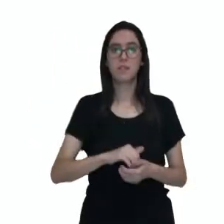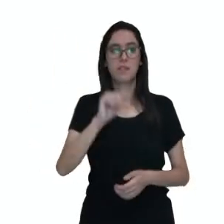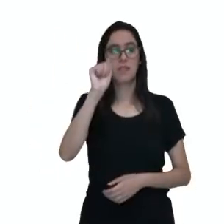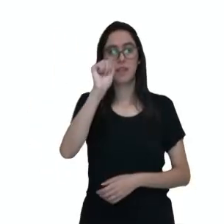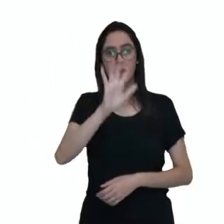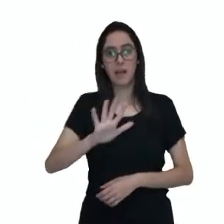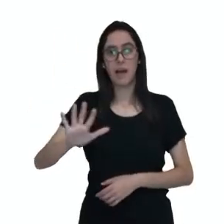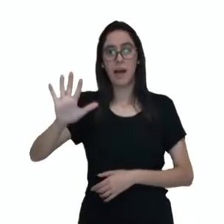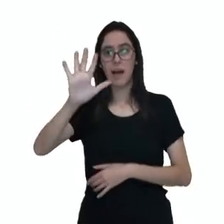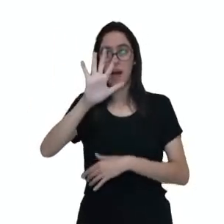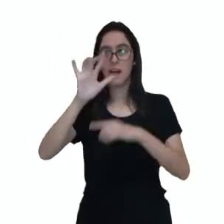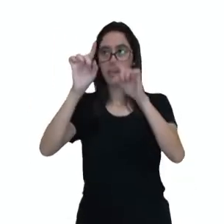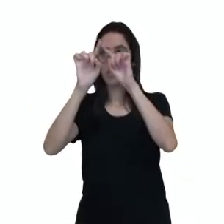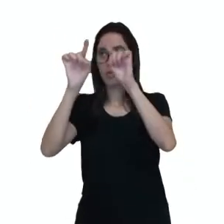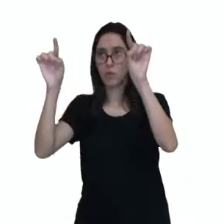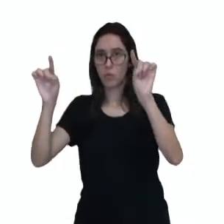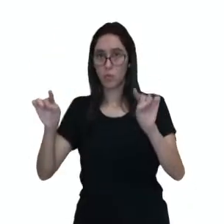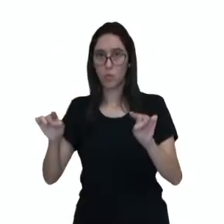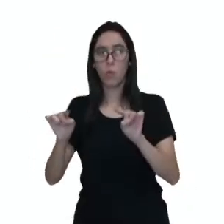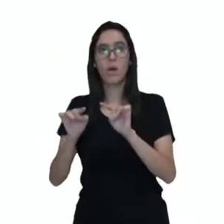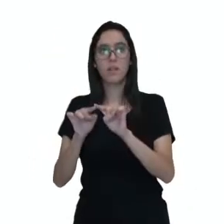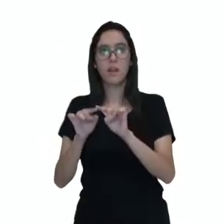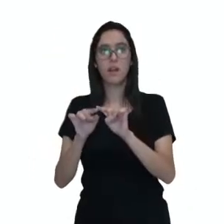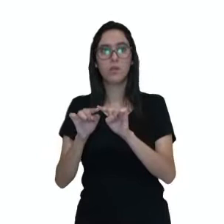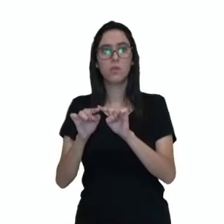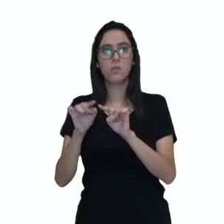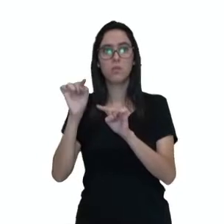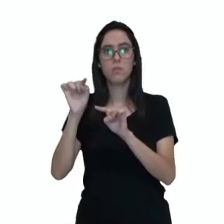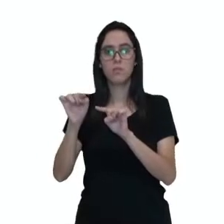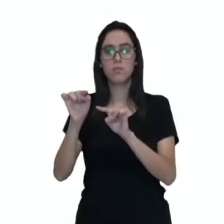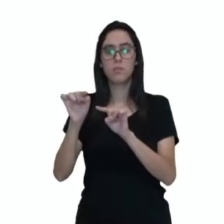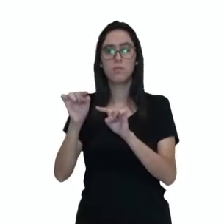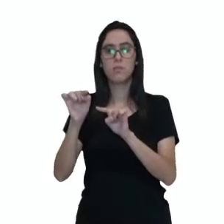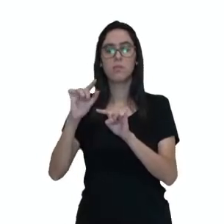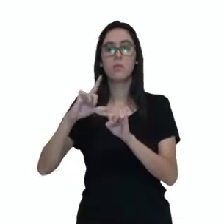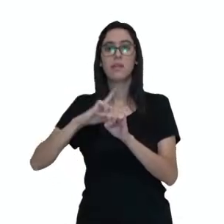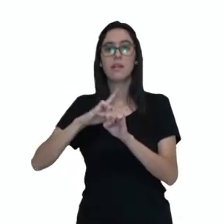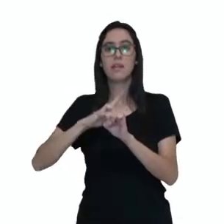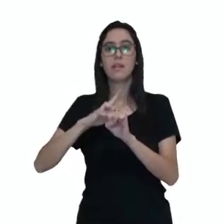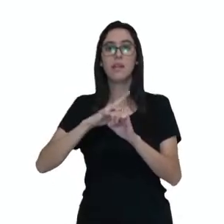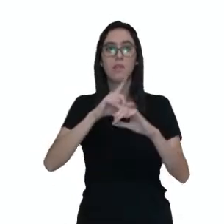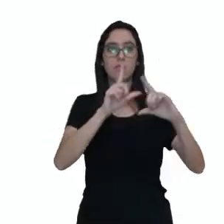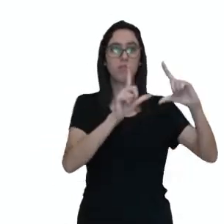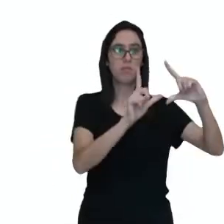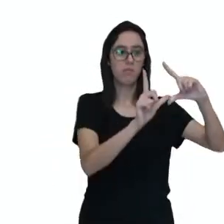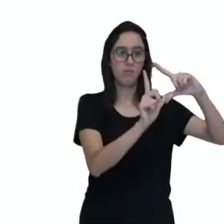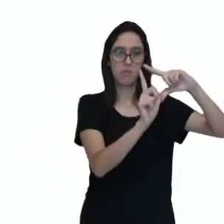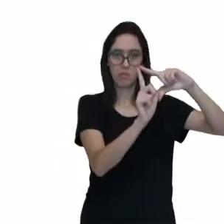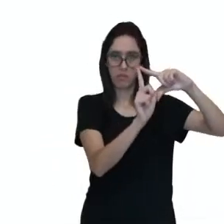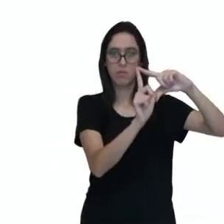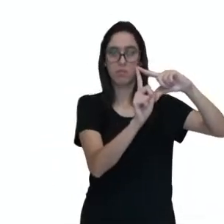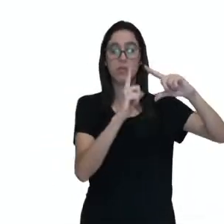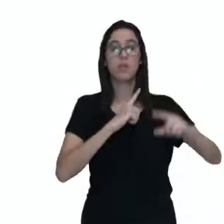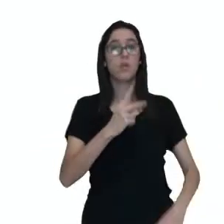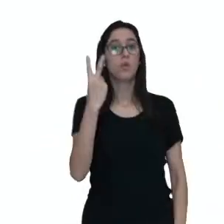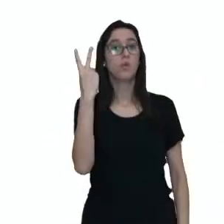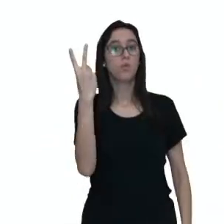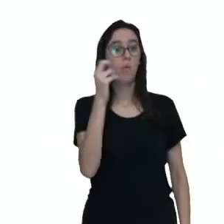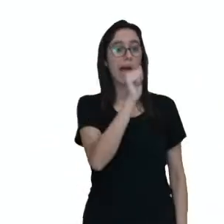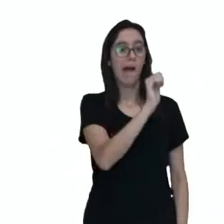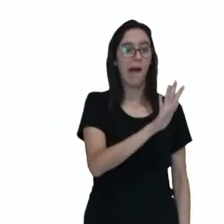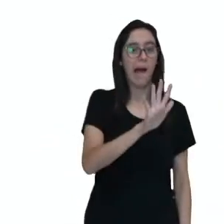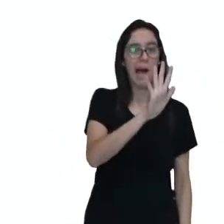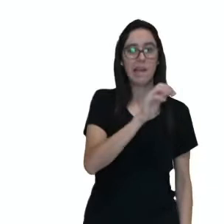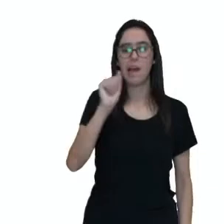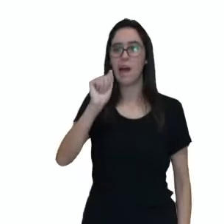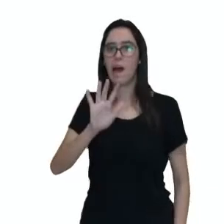quadrado construído sobre o lado maior do triângulo possui 2 unidades de área. Então olha